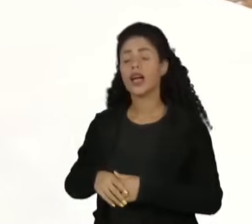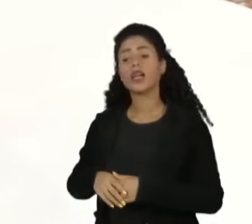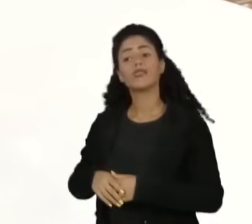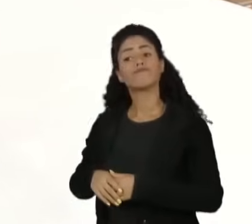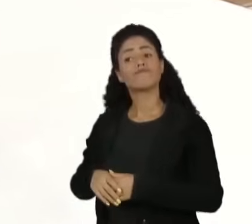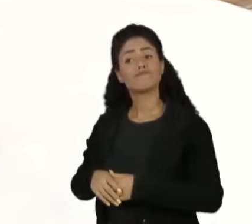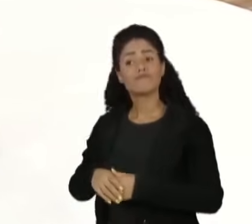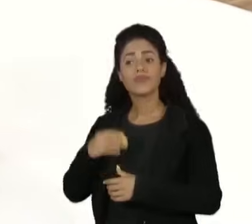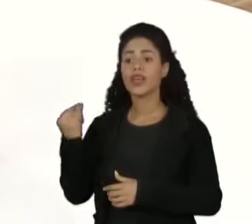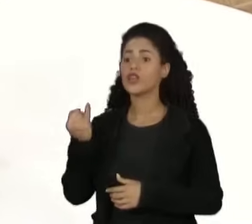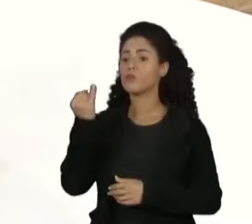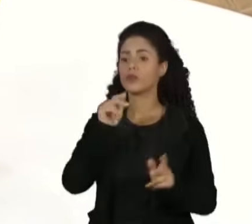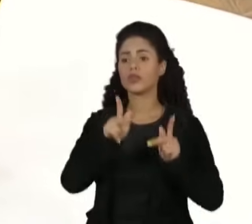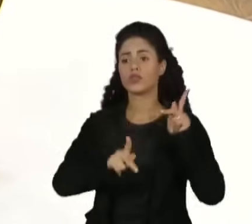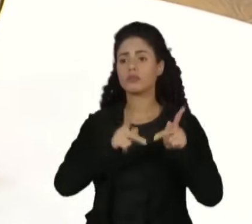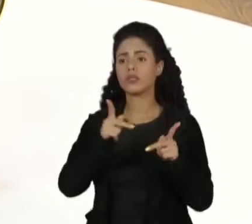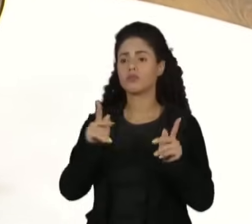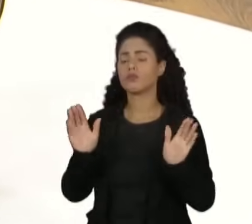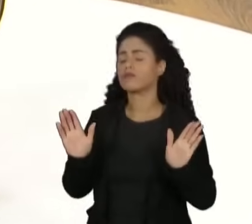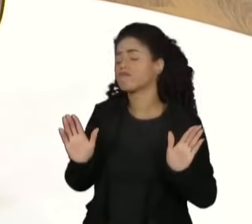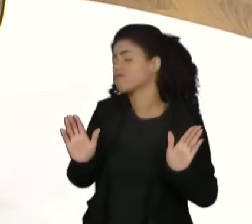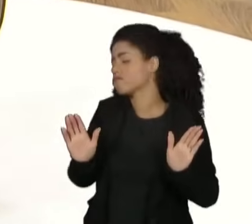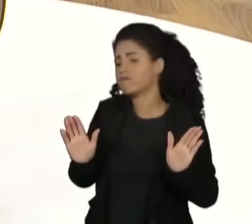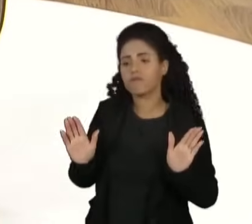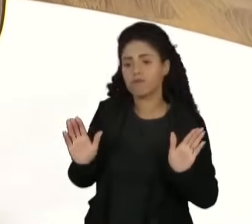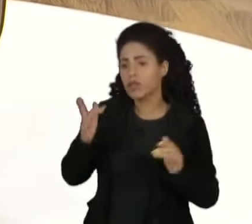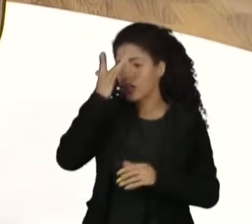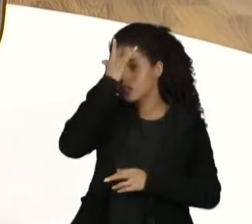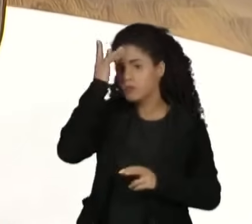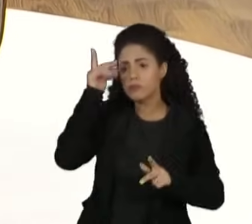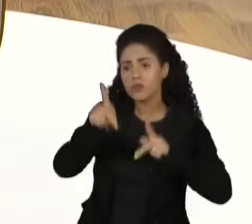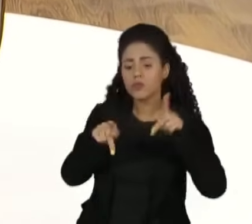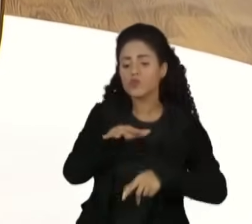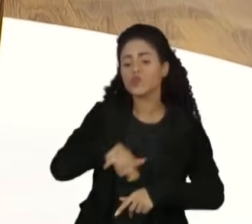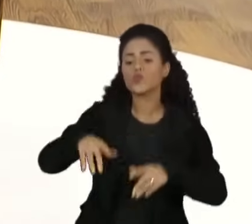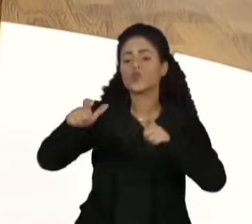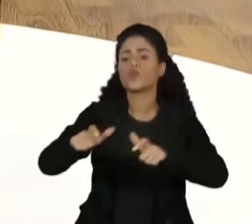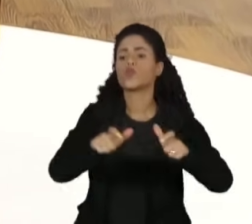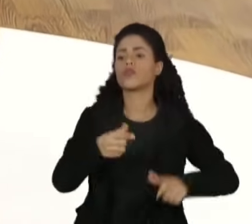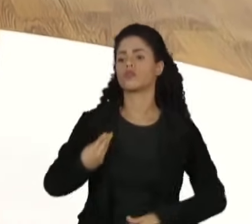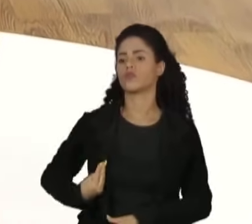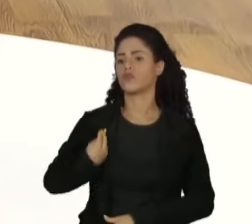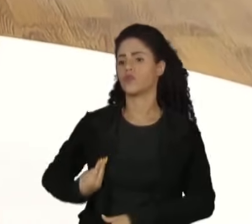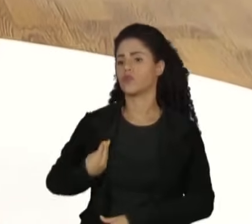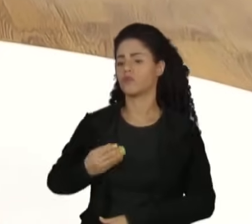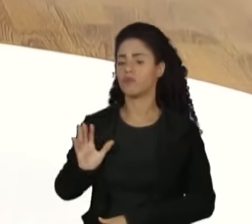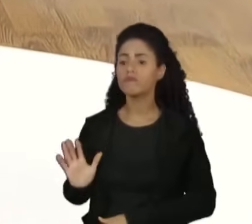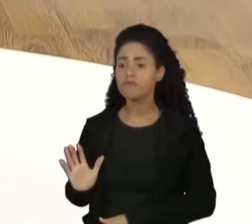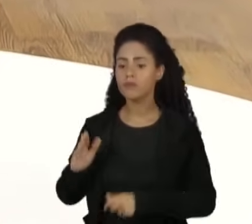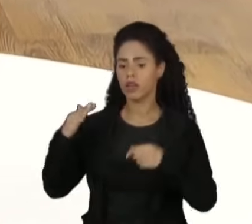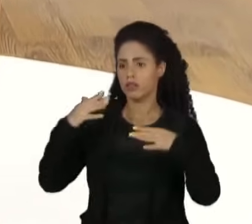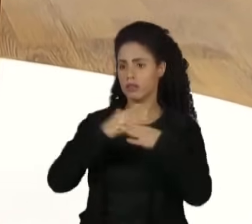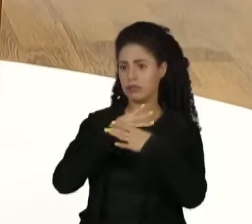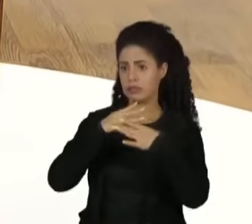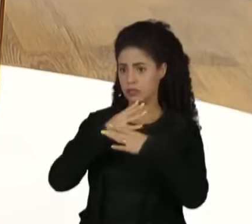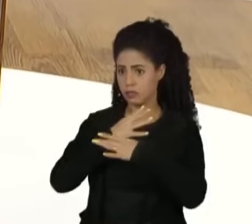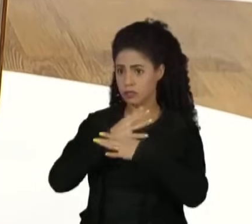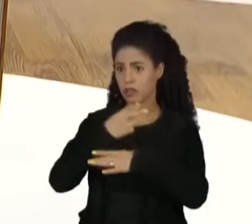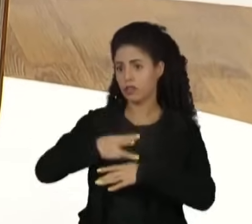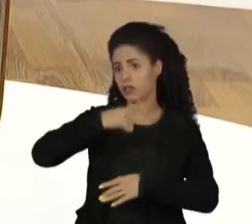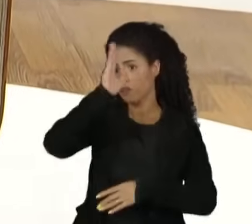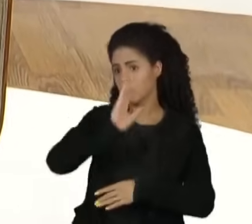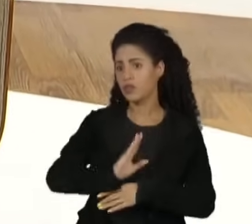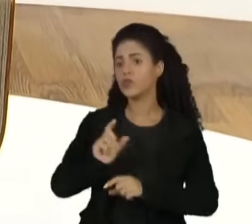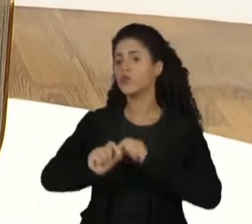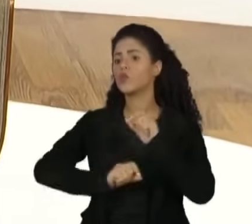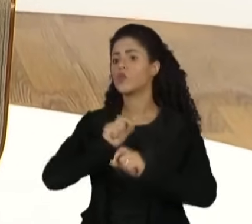mais importante são as pessoas. Em segundo lugar, o ambiente onde elas escolheram viver. Toda grande cidade no Brasil,